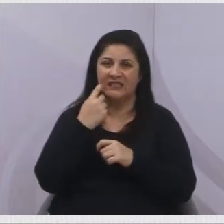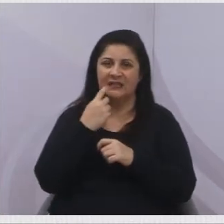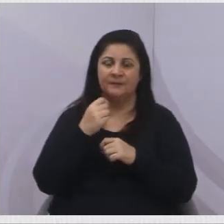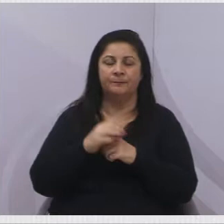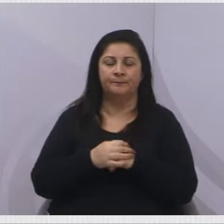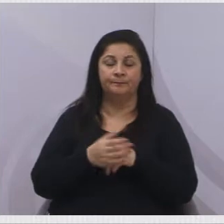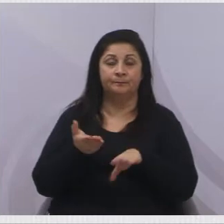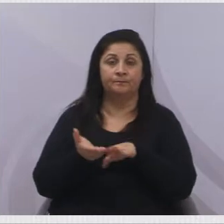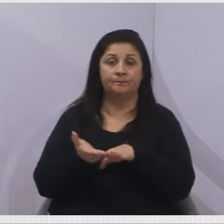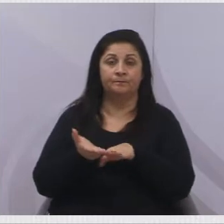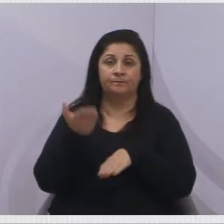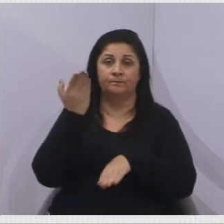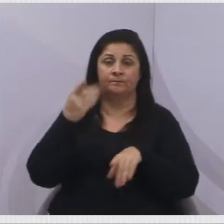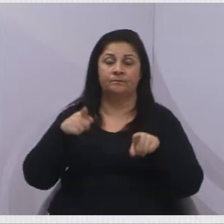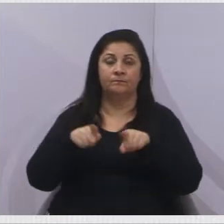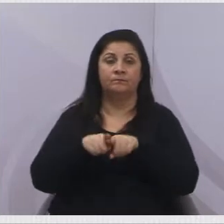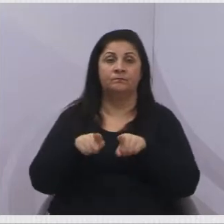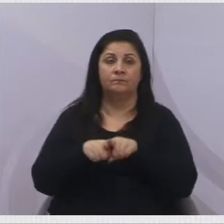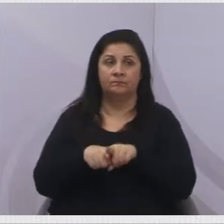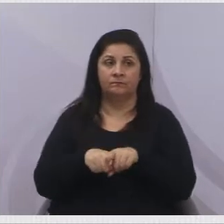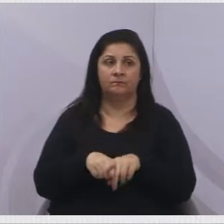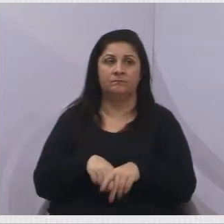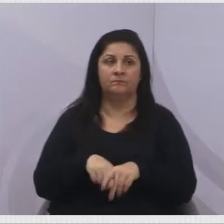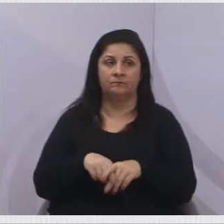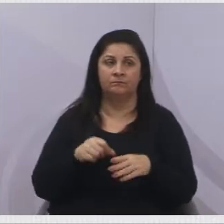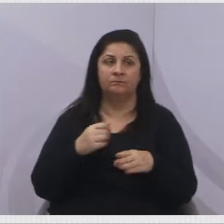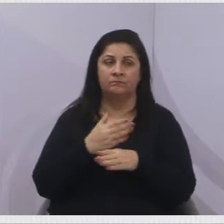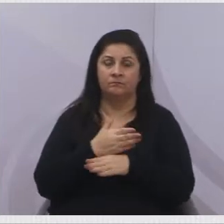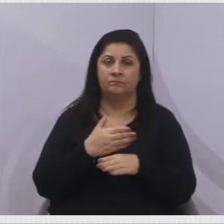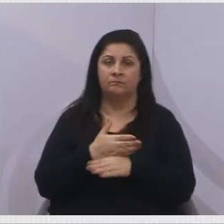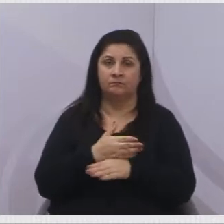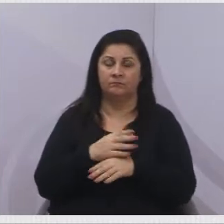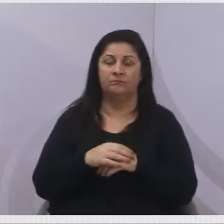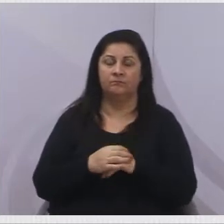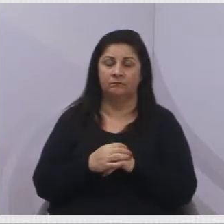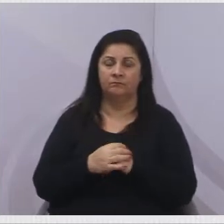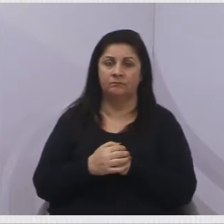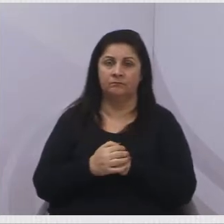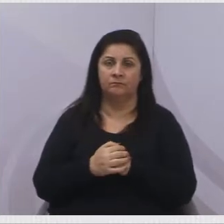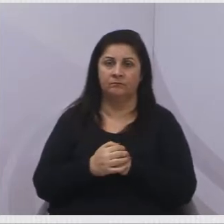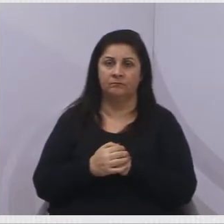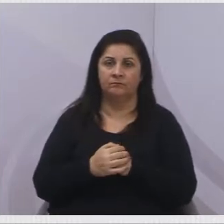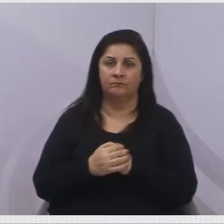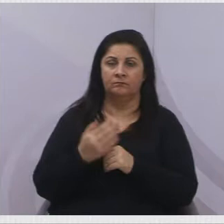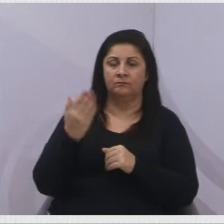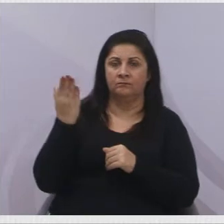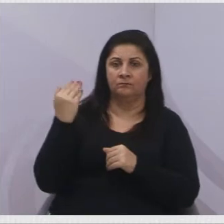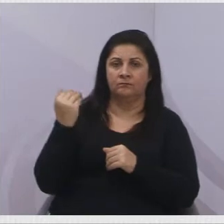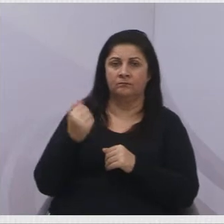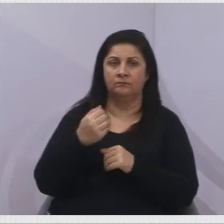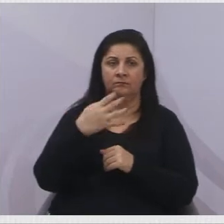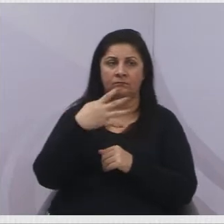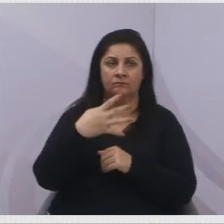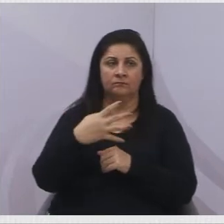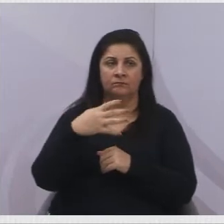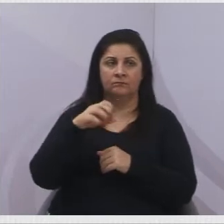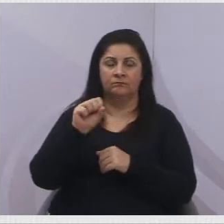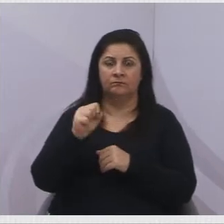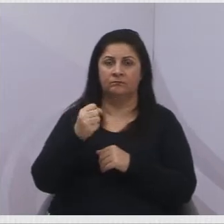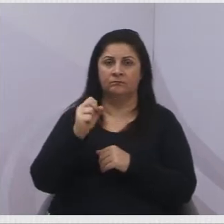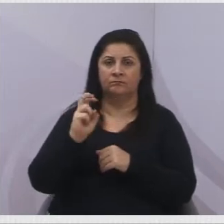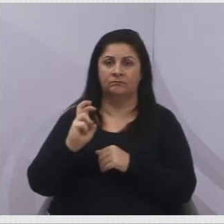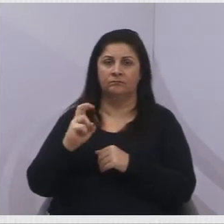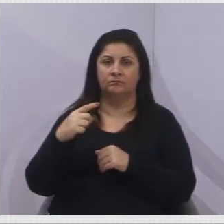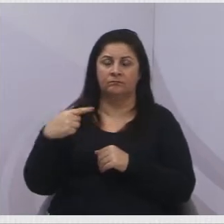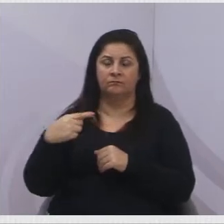um aumento bastante expressivo dos atendimentos na rede básica, saltando de 4.851 atendimentos